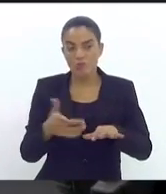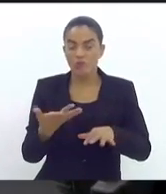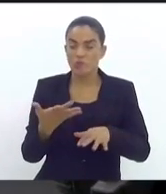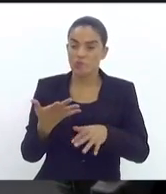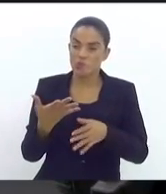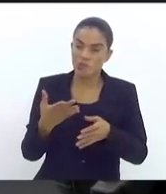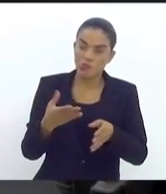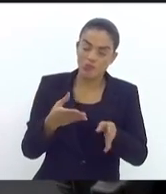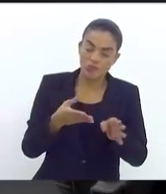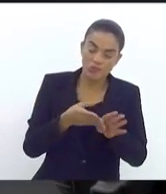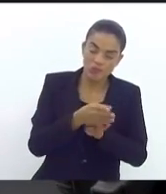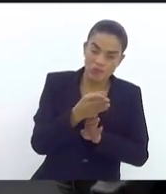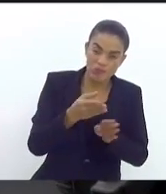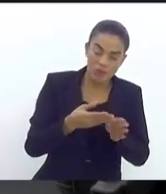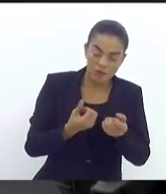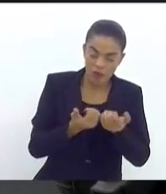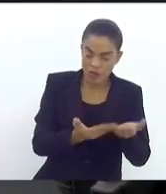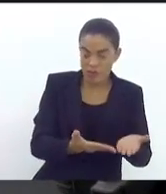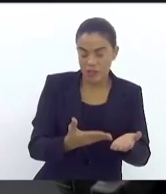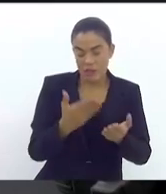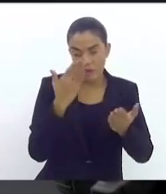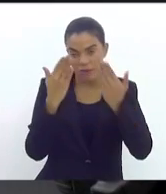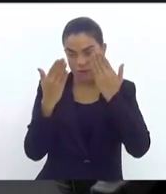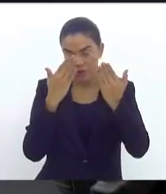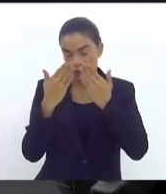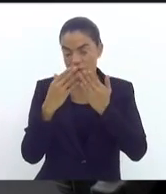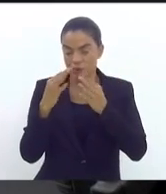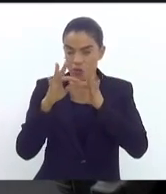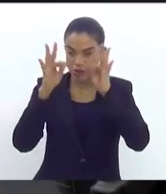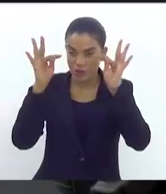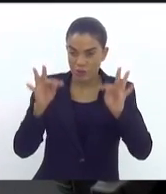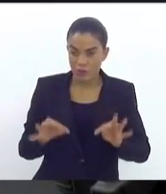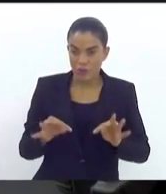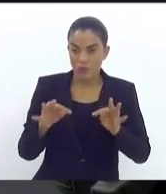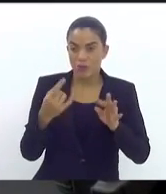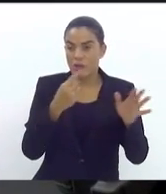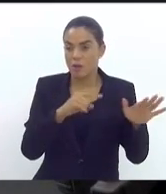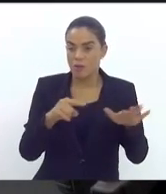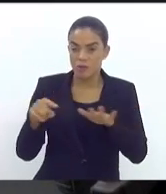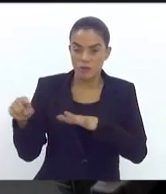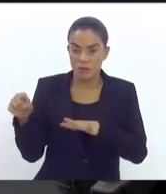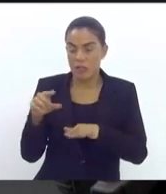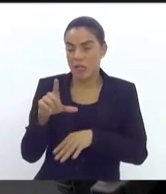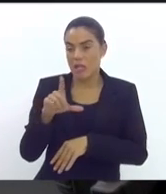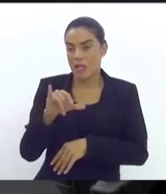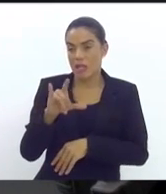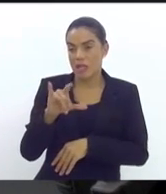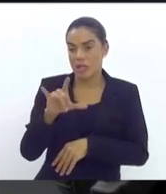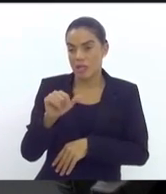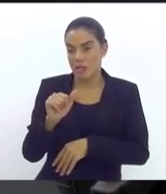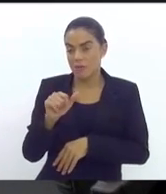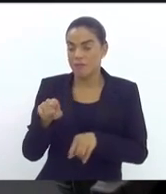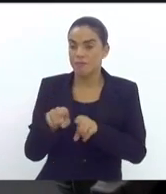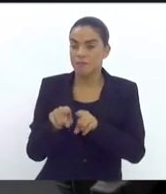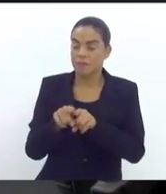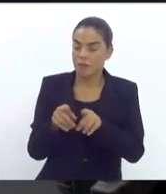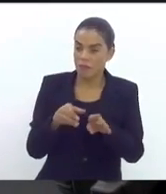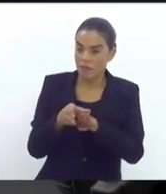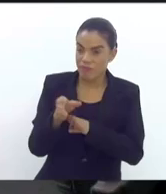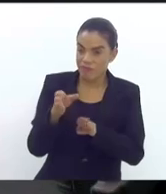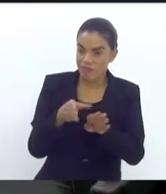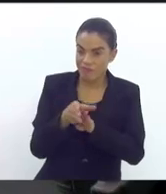importantes fornecidas pela psicologia do testemunho que poderão ser abordadas e esclarecidas na próxima semana pela professora Lilian Stein. Inclusive, a